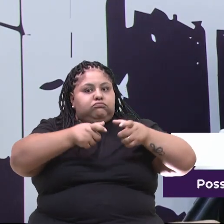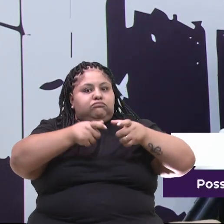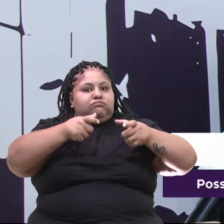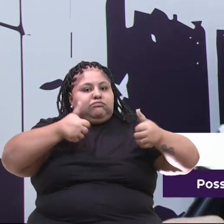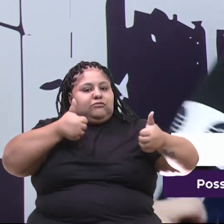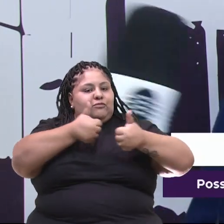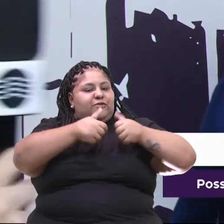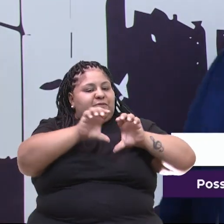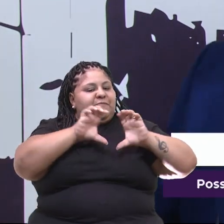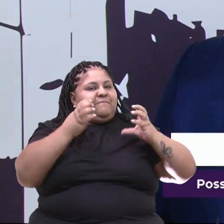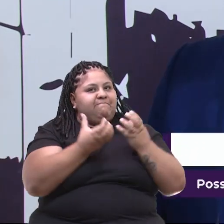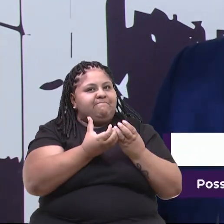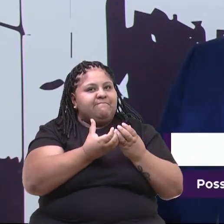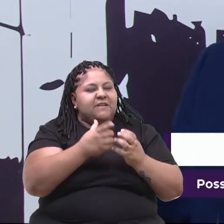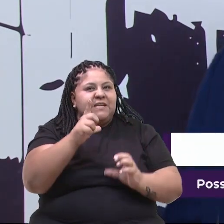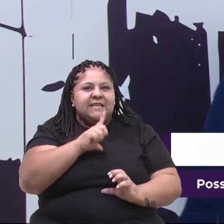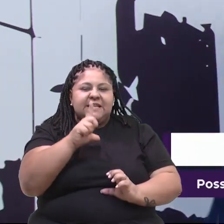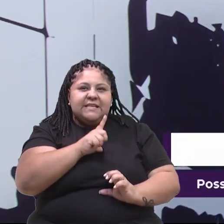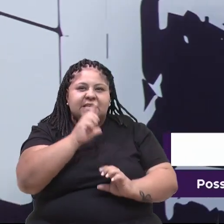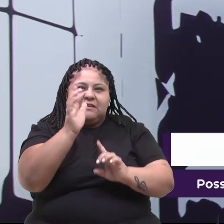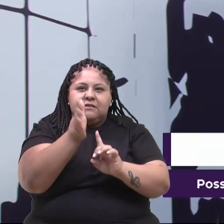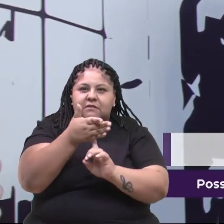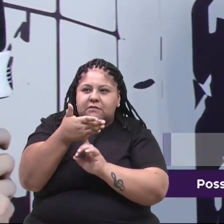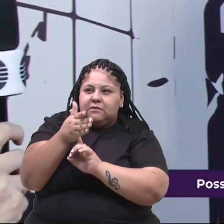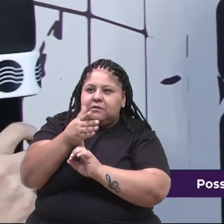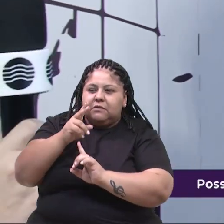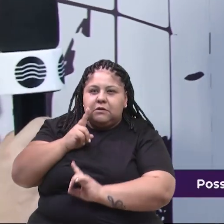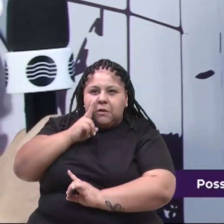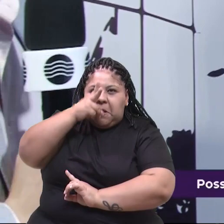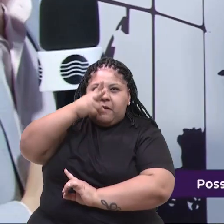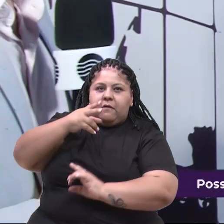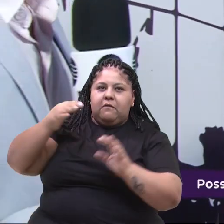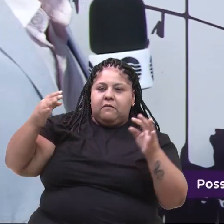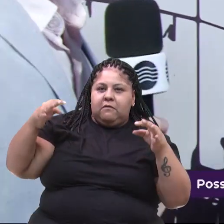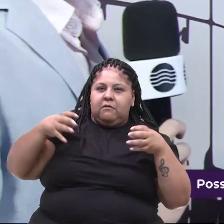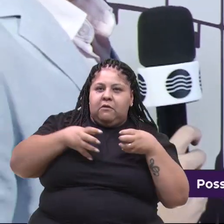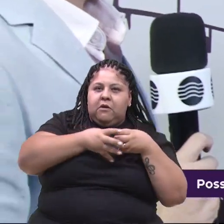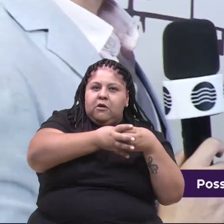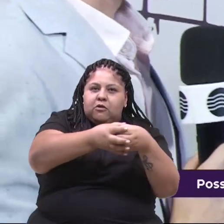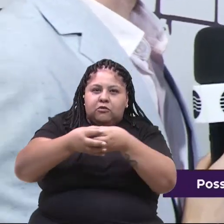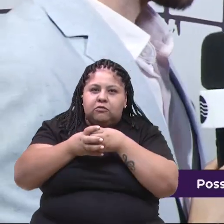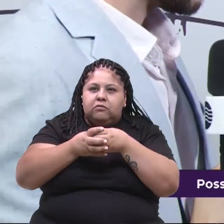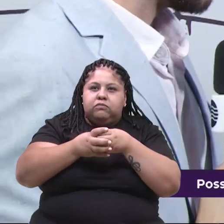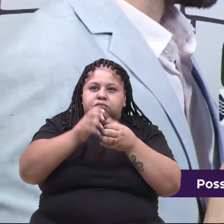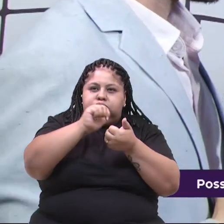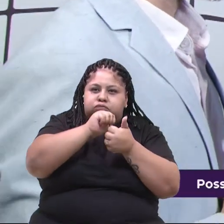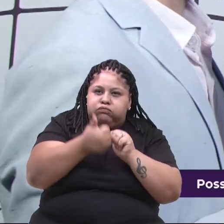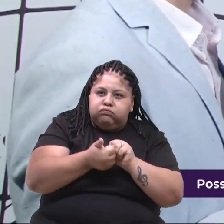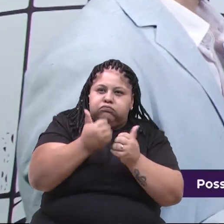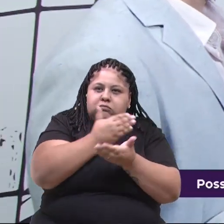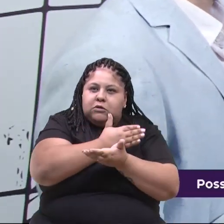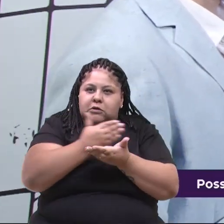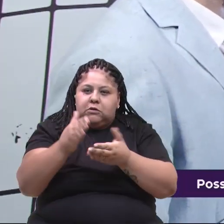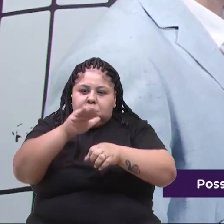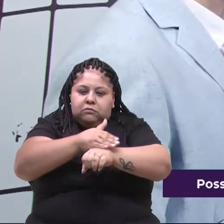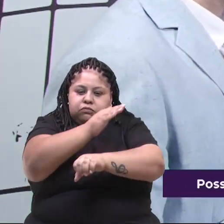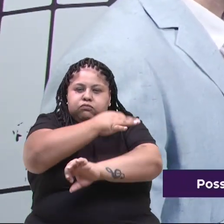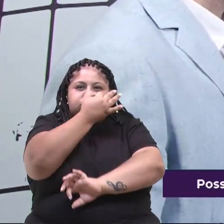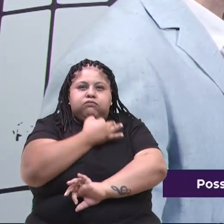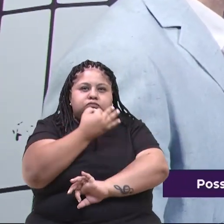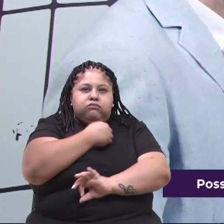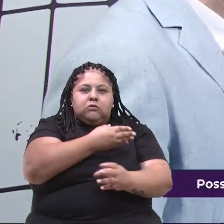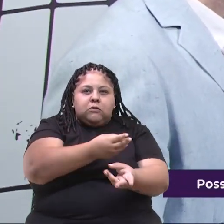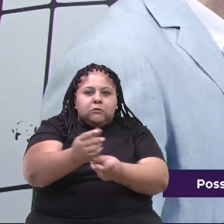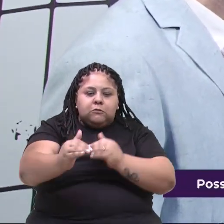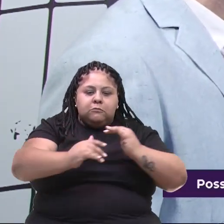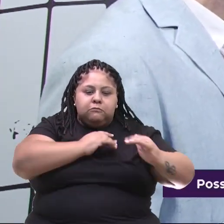da comunidade. O senhor tem umas bandeiras fortes do seu mandato, que é o turismo e o esporte, um ano que inicia com Festa da Uva, um ano com bastante